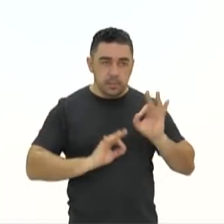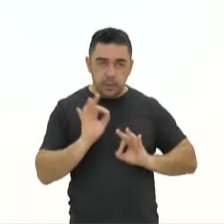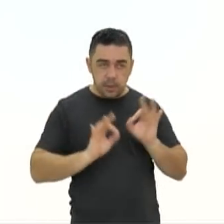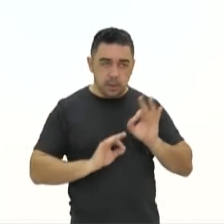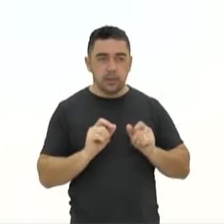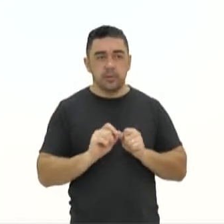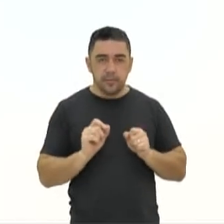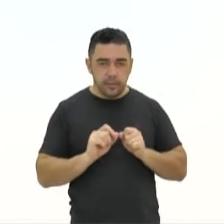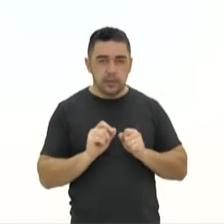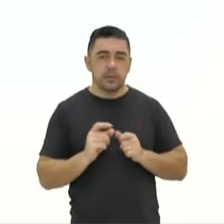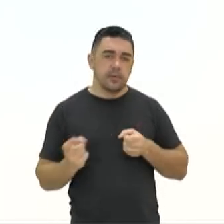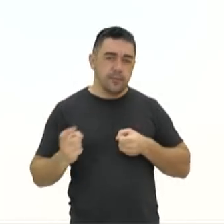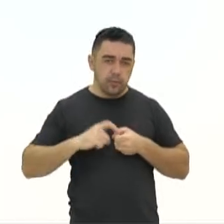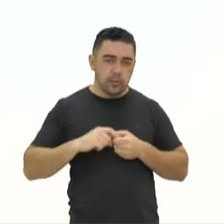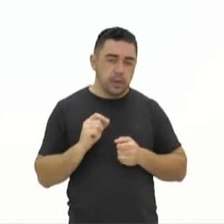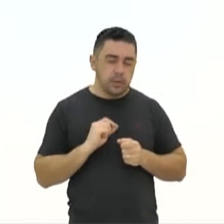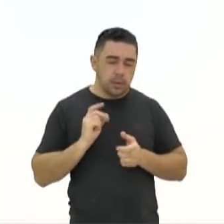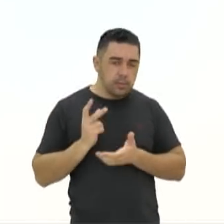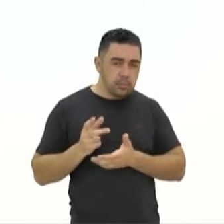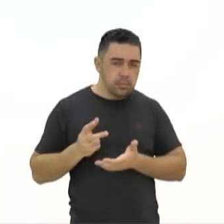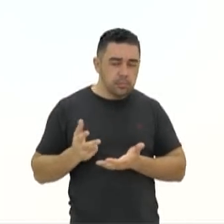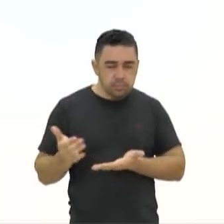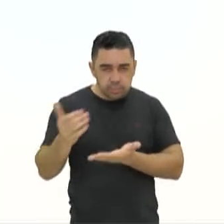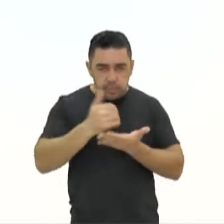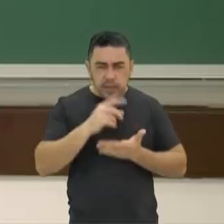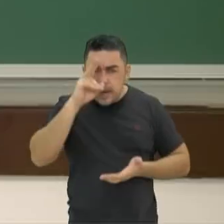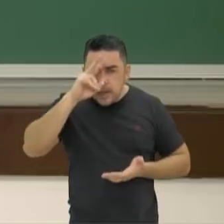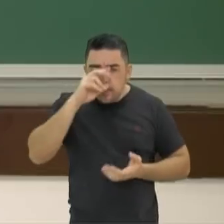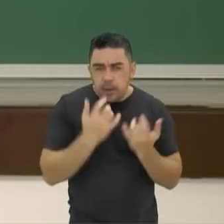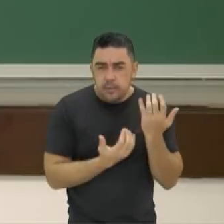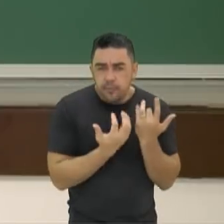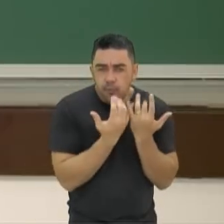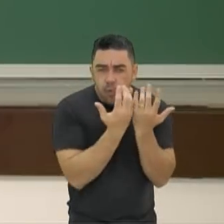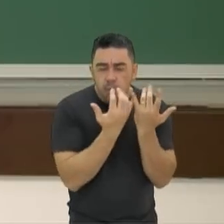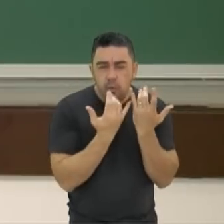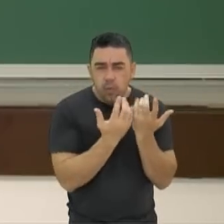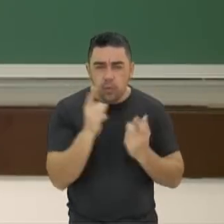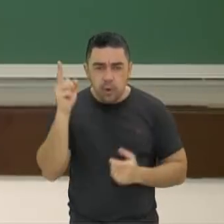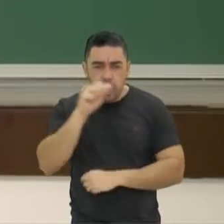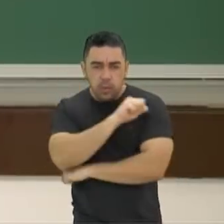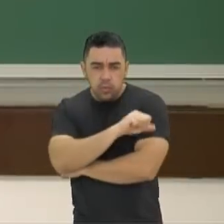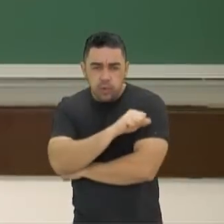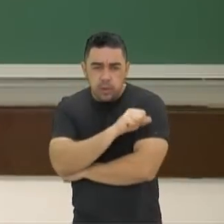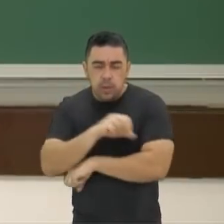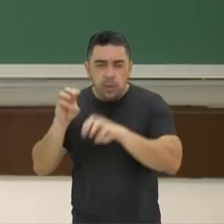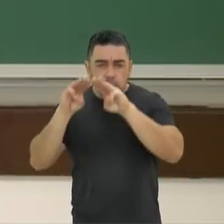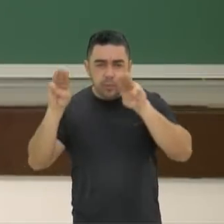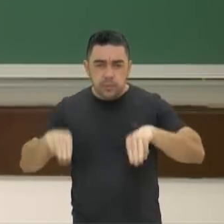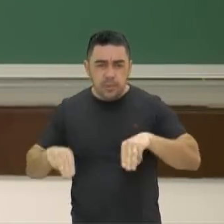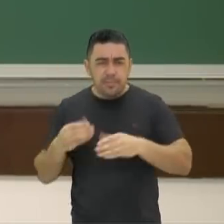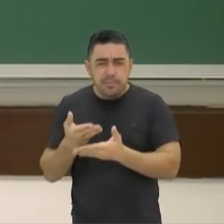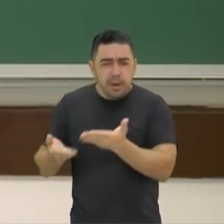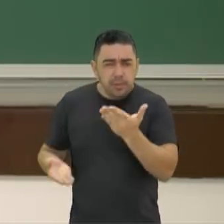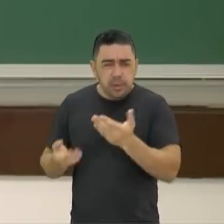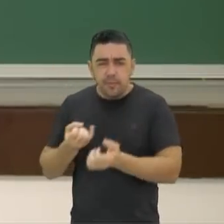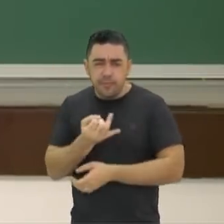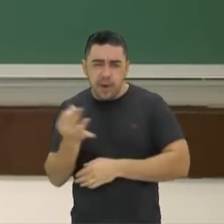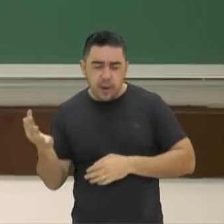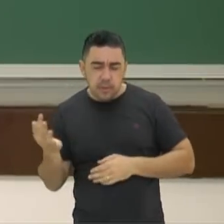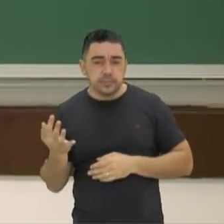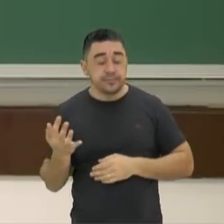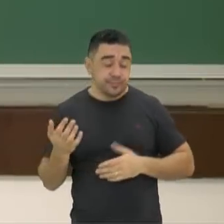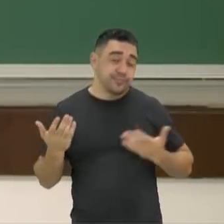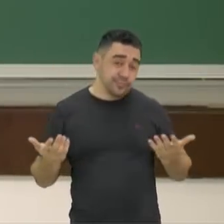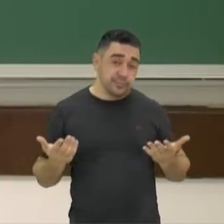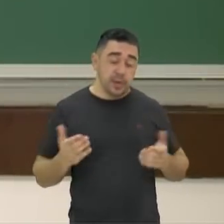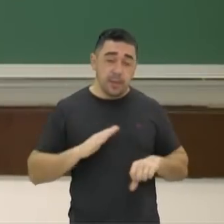na fase de recuperação dos fragmentos. Quando houve um incêndio no Museu Nacional, várias coisas importantes se perderam. E uma das coisas